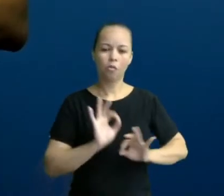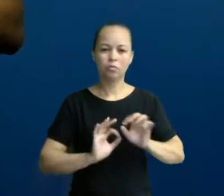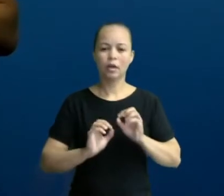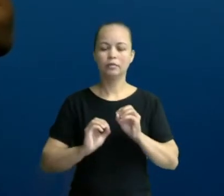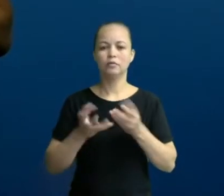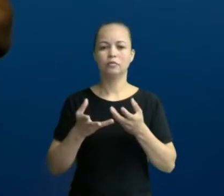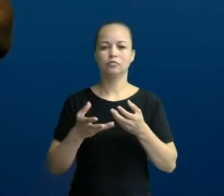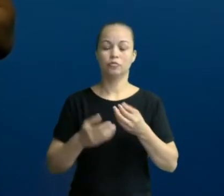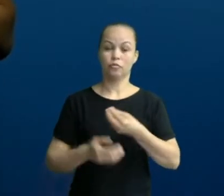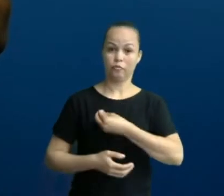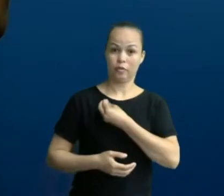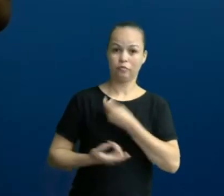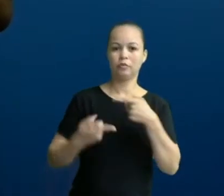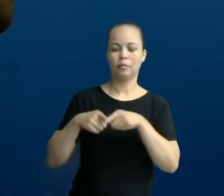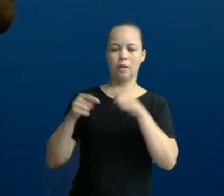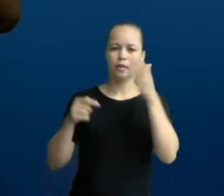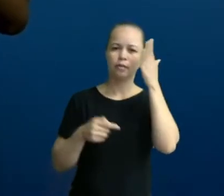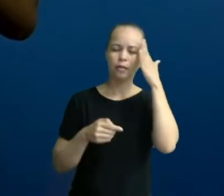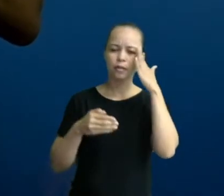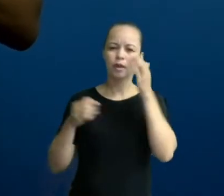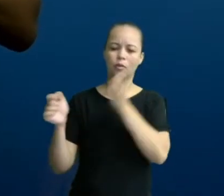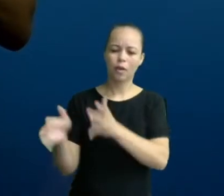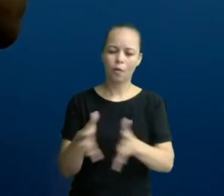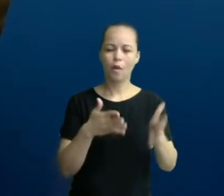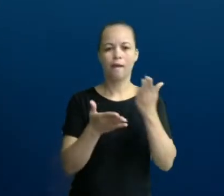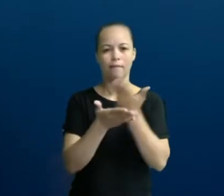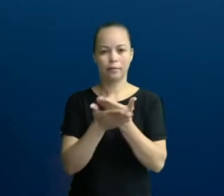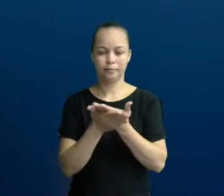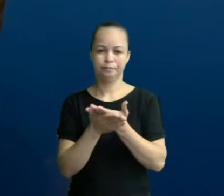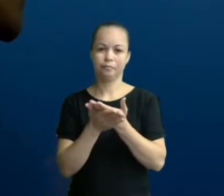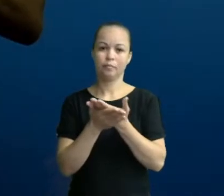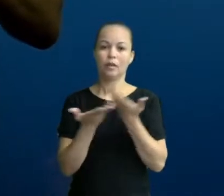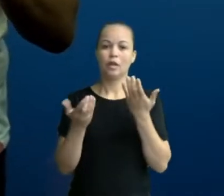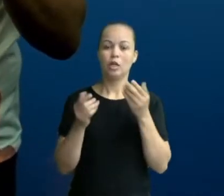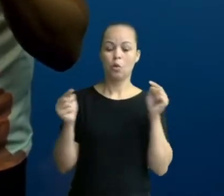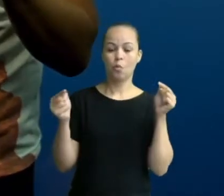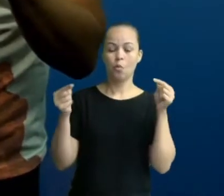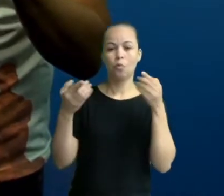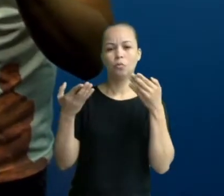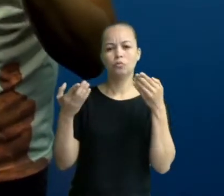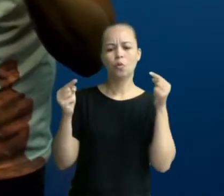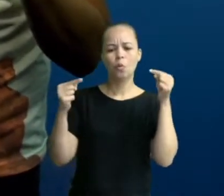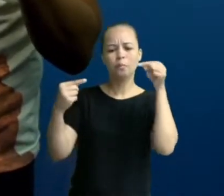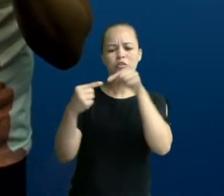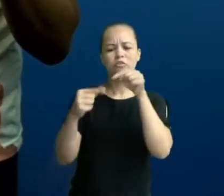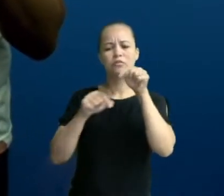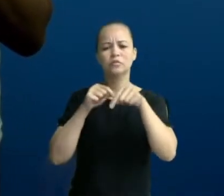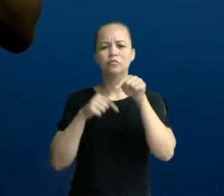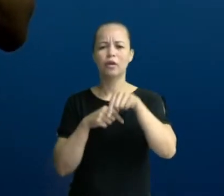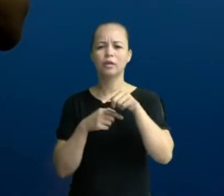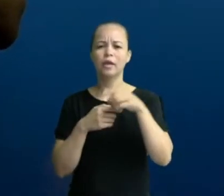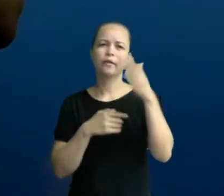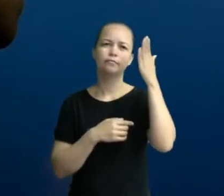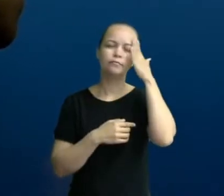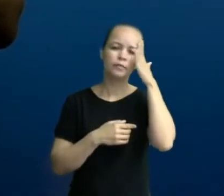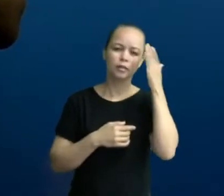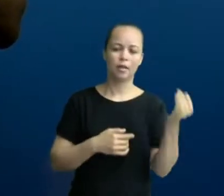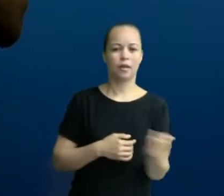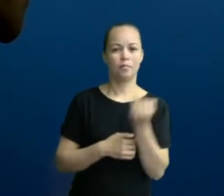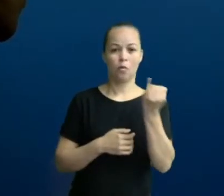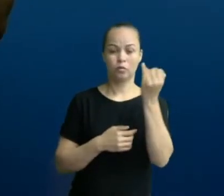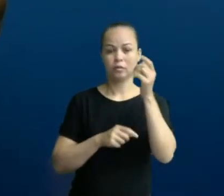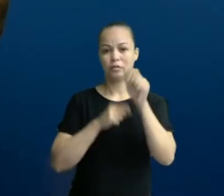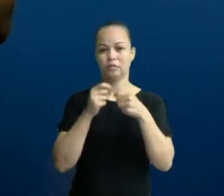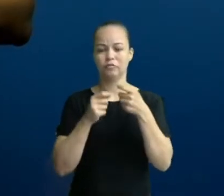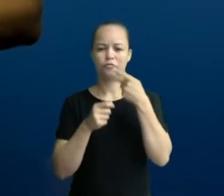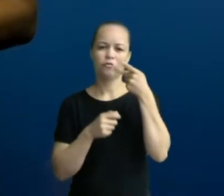entender isso no decorrer da nossa aula. Mas qual é o nosso grande objetivo aqui? É entender a importância que ela tem para a questão, quando se fala da